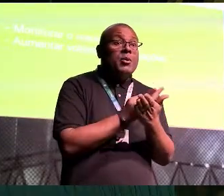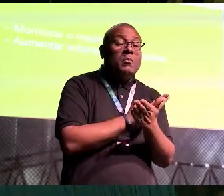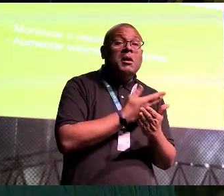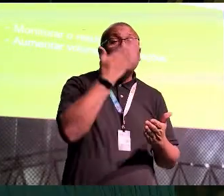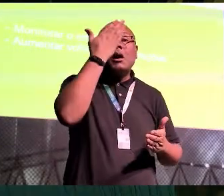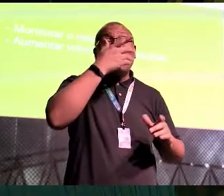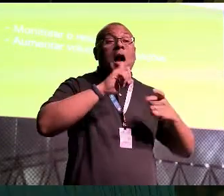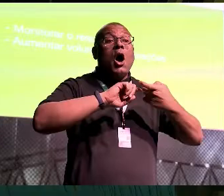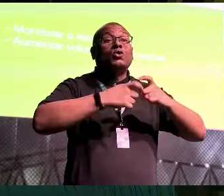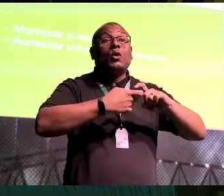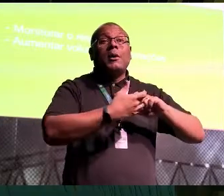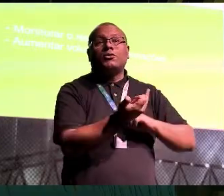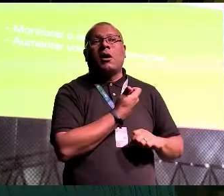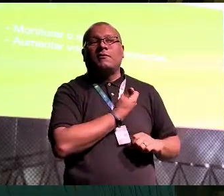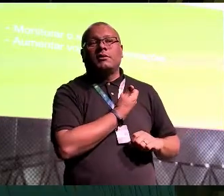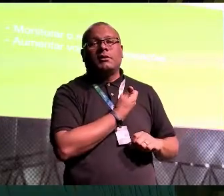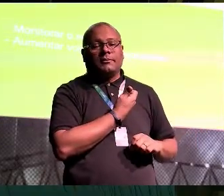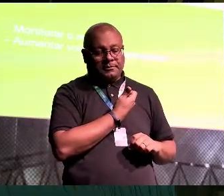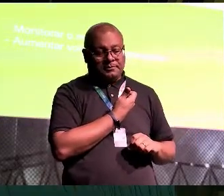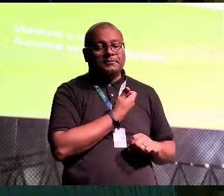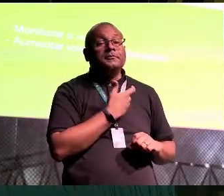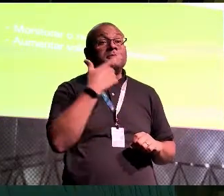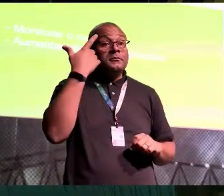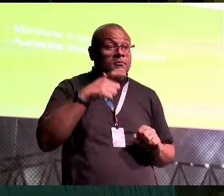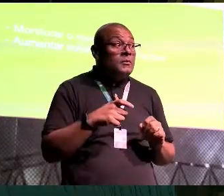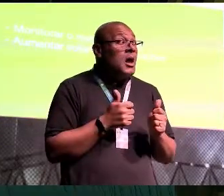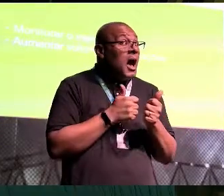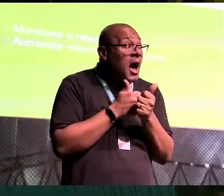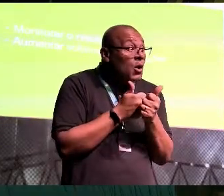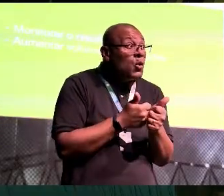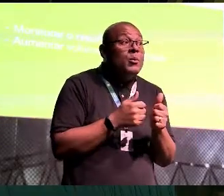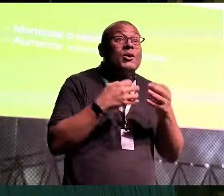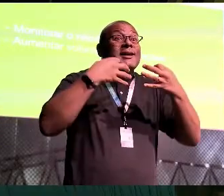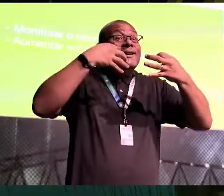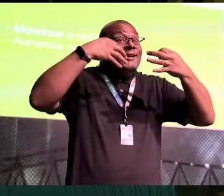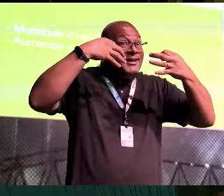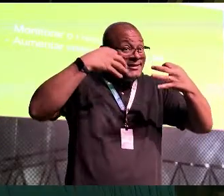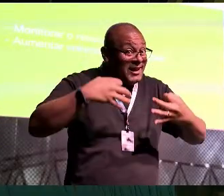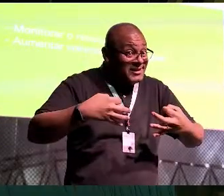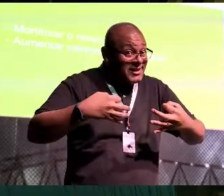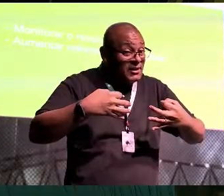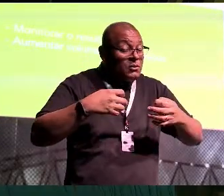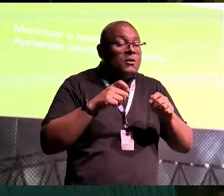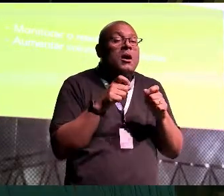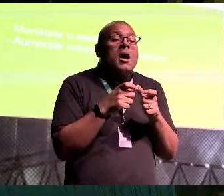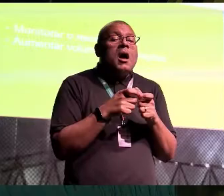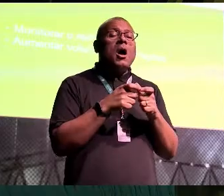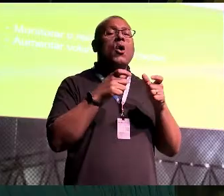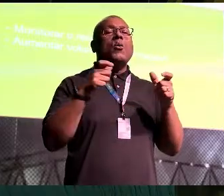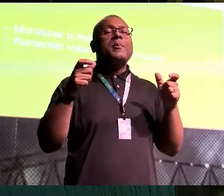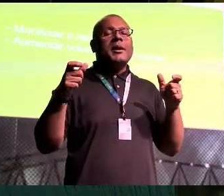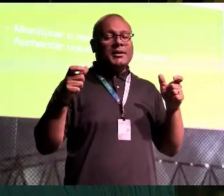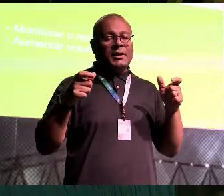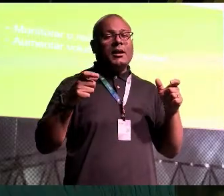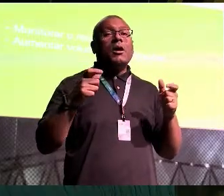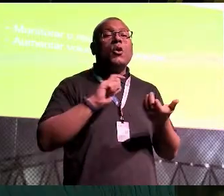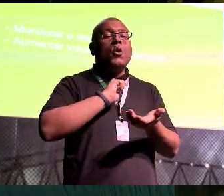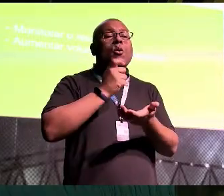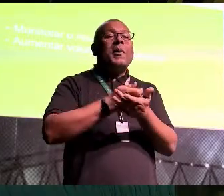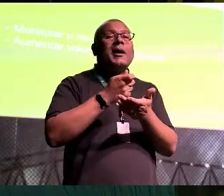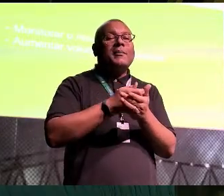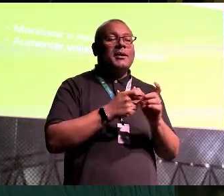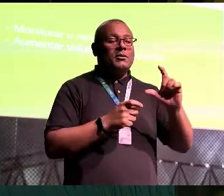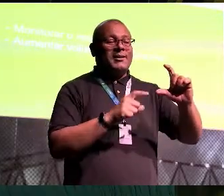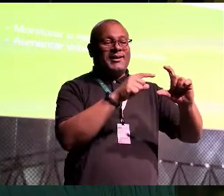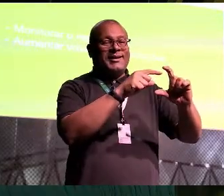não. Depois que a gente monitora e viu que está tudo certo, tudo saiu como esperado, a gente basicamente aumenta o volume de pagamentos que passam